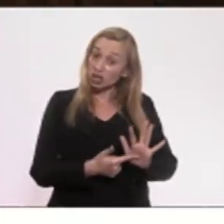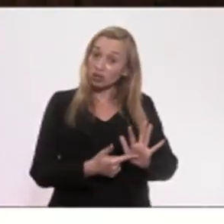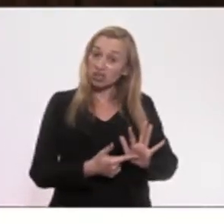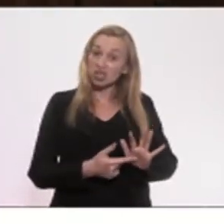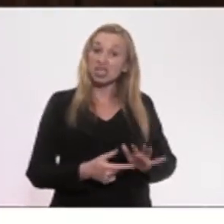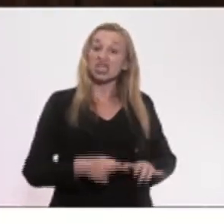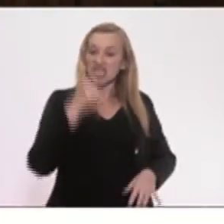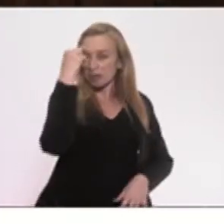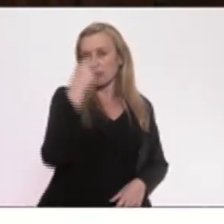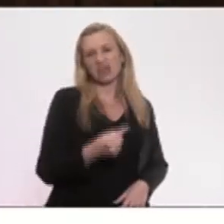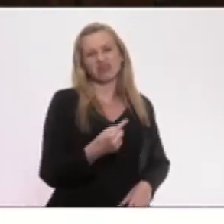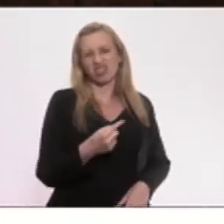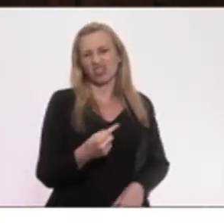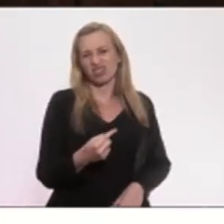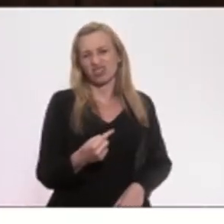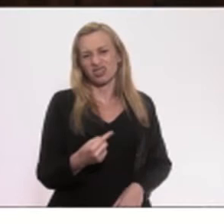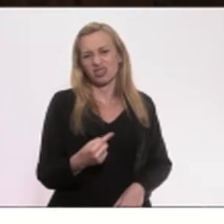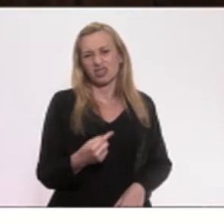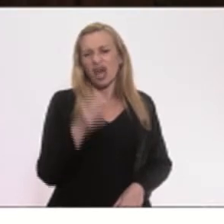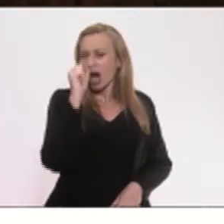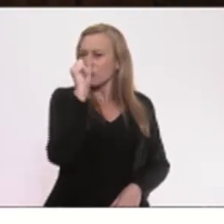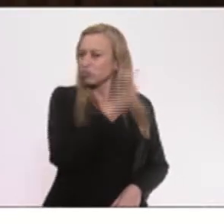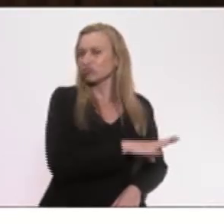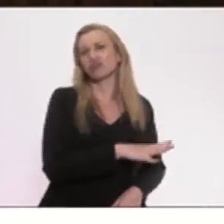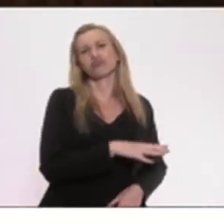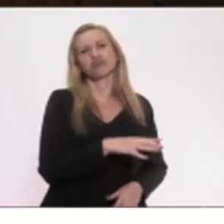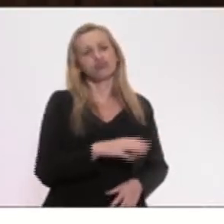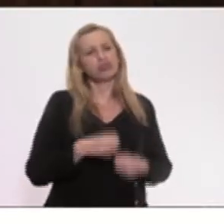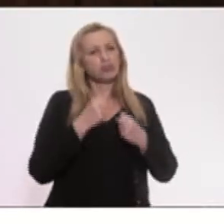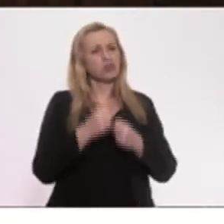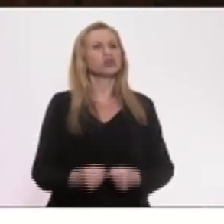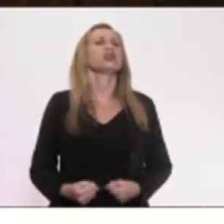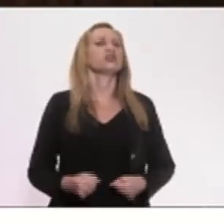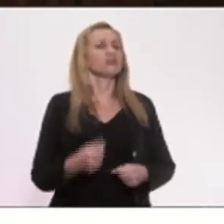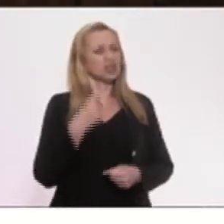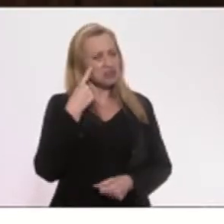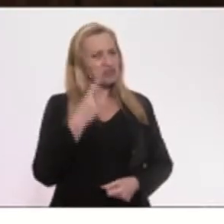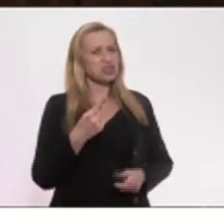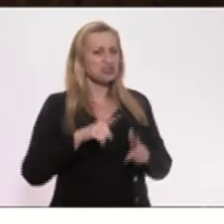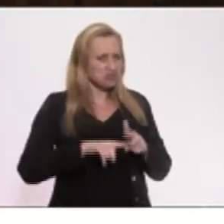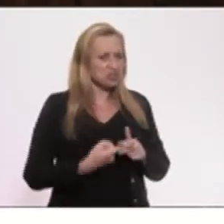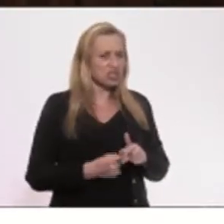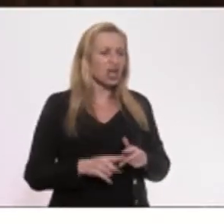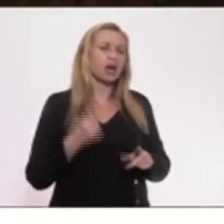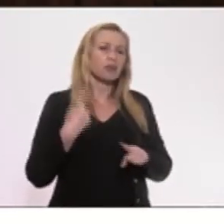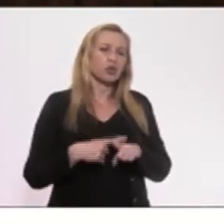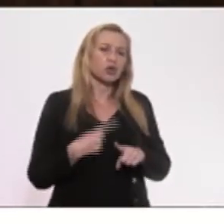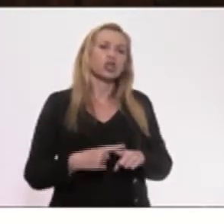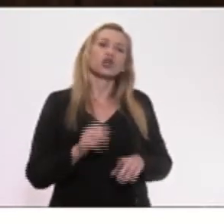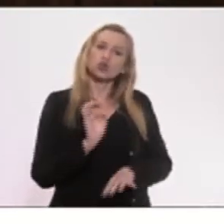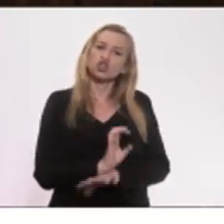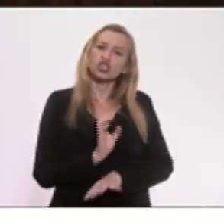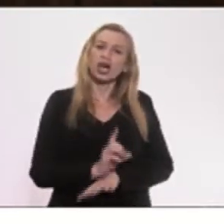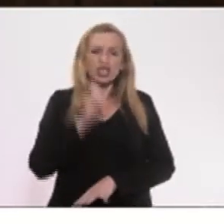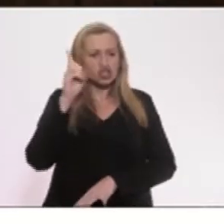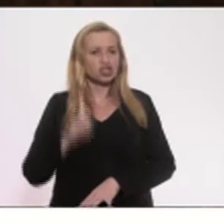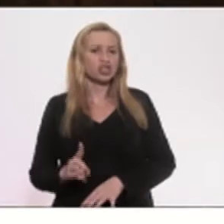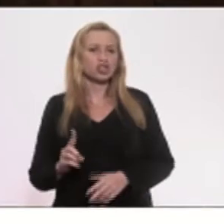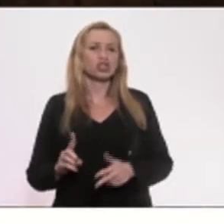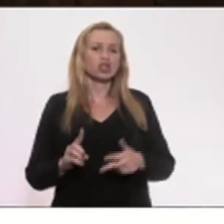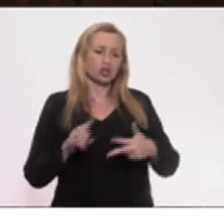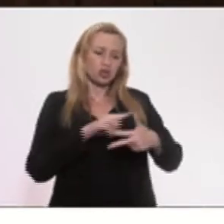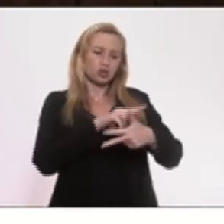autoritarismo, é uma demonstração de abuso de poder e terá que ser revertido, porque o Estado de Direito pressupõe que os poderes